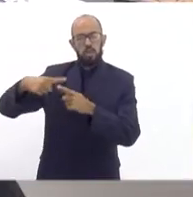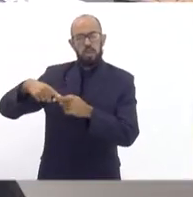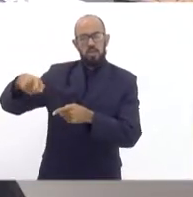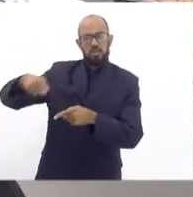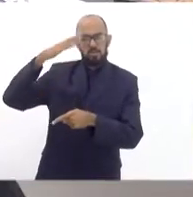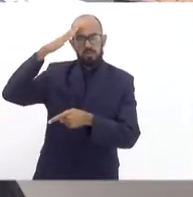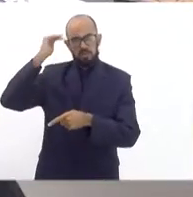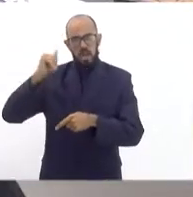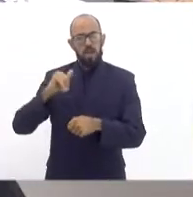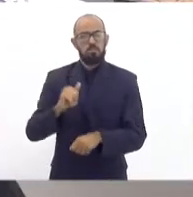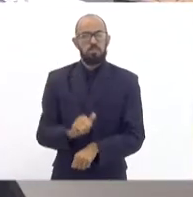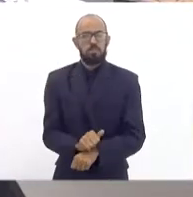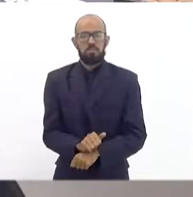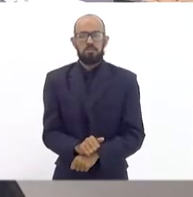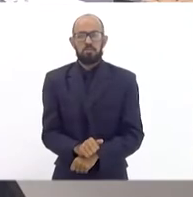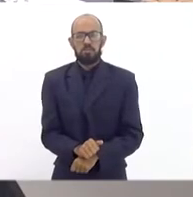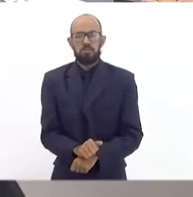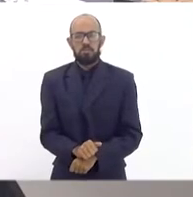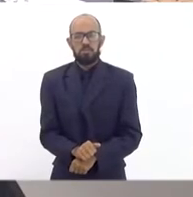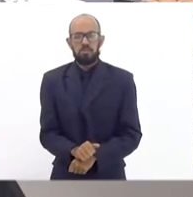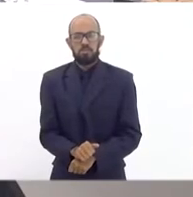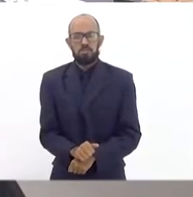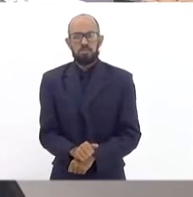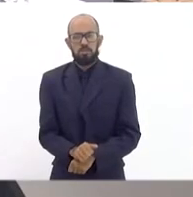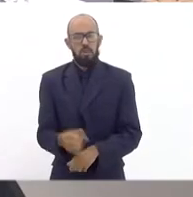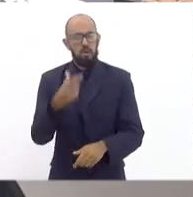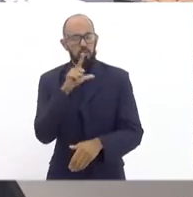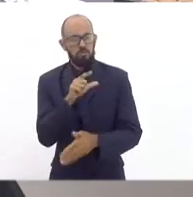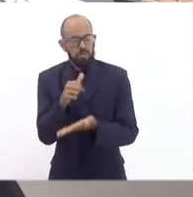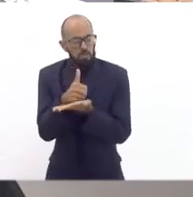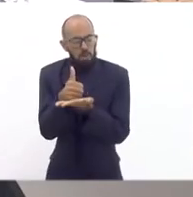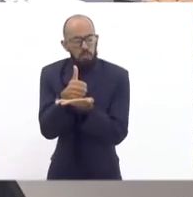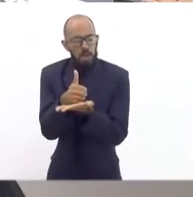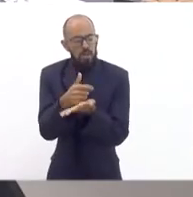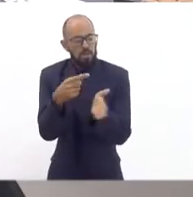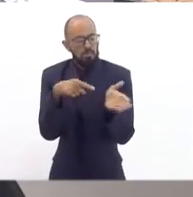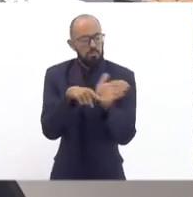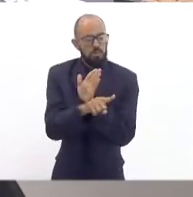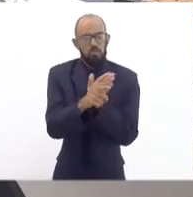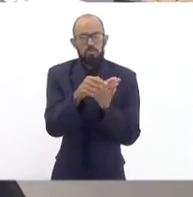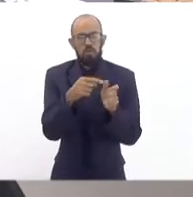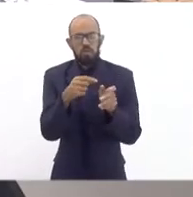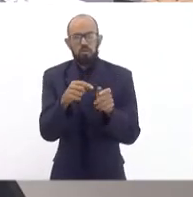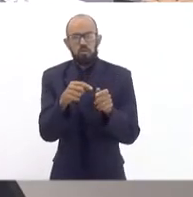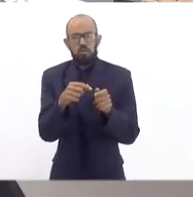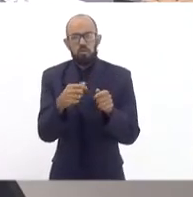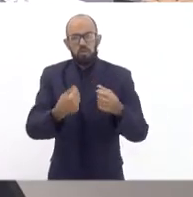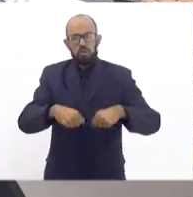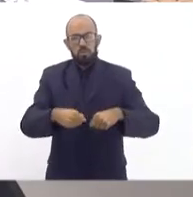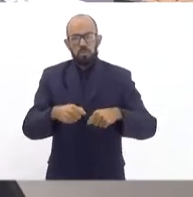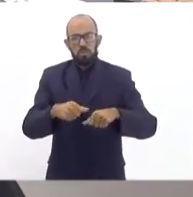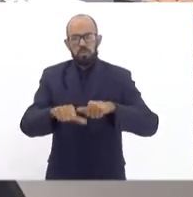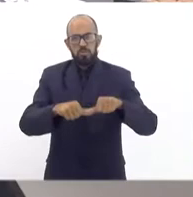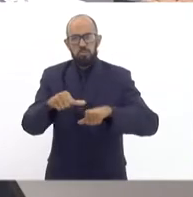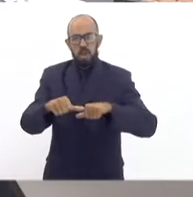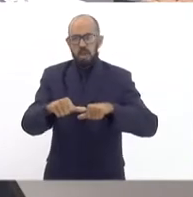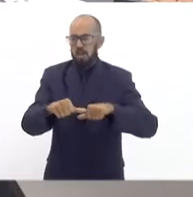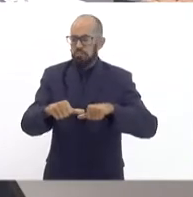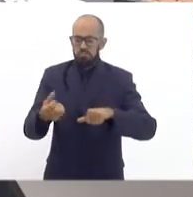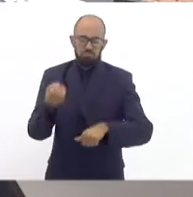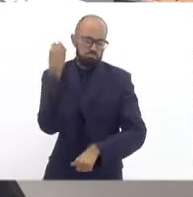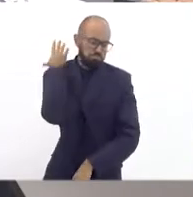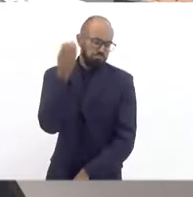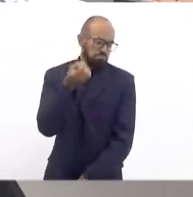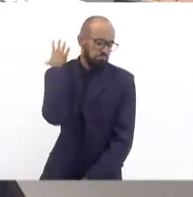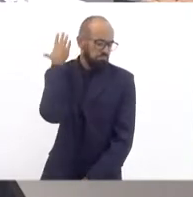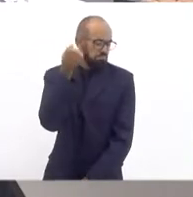fundamentar a postulação daquilo que ele acha que é necessário de mudança. E entra no ouvido e sai no outro, não é levado